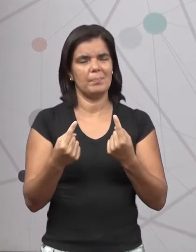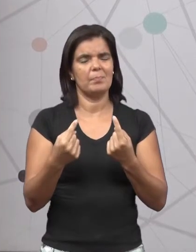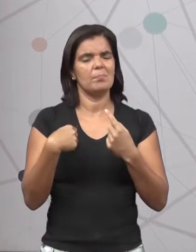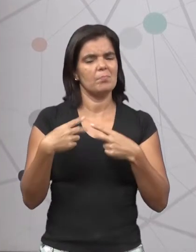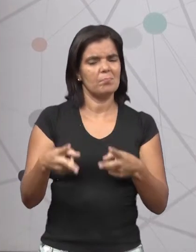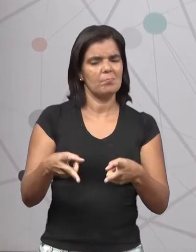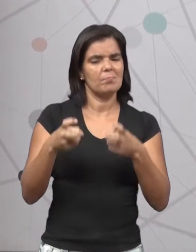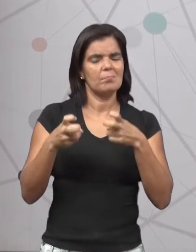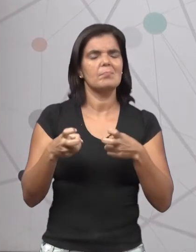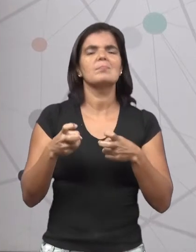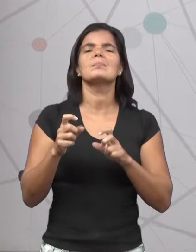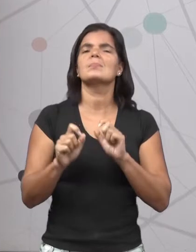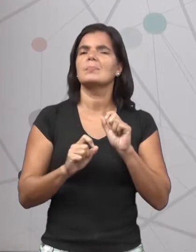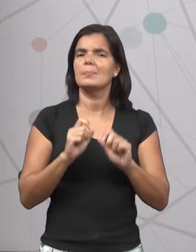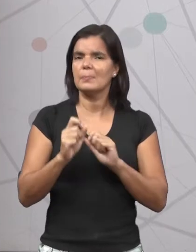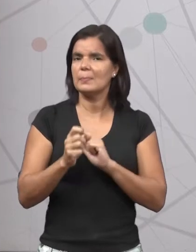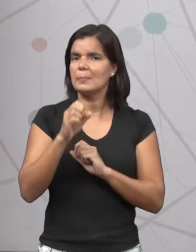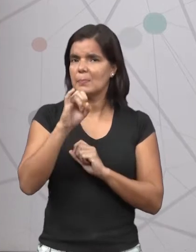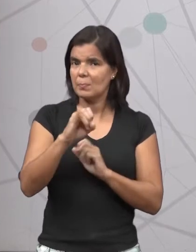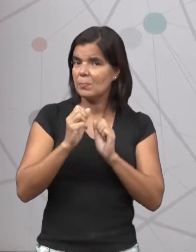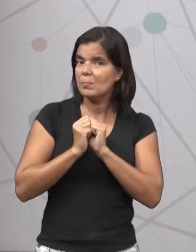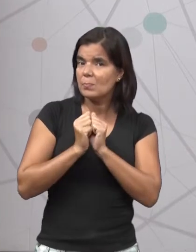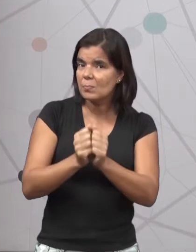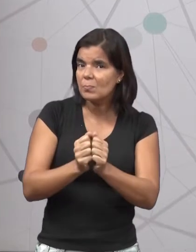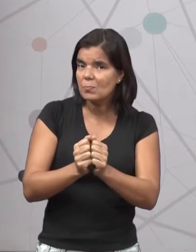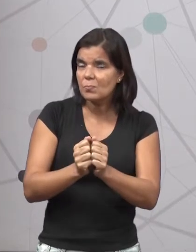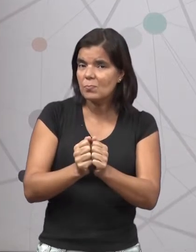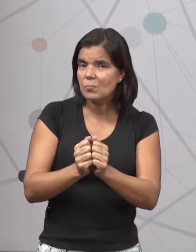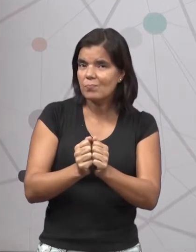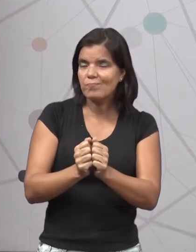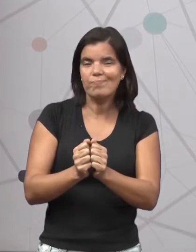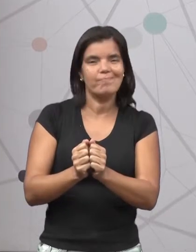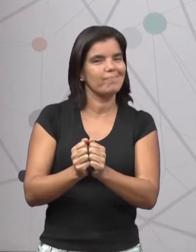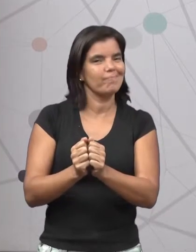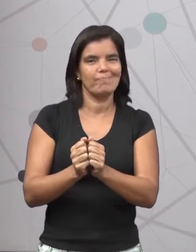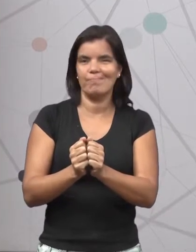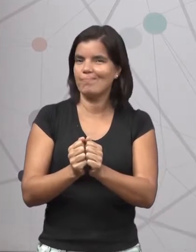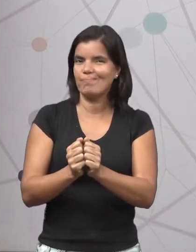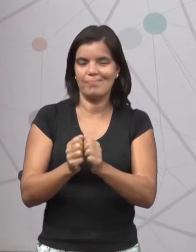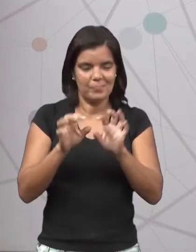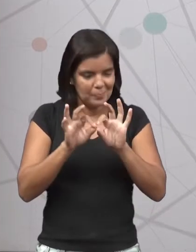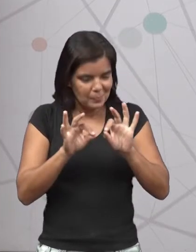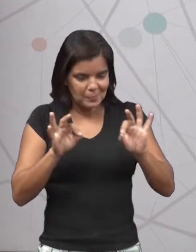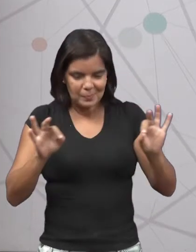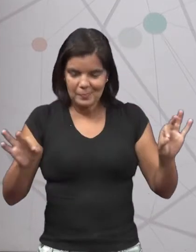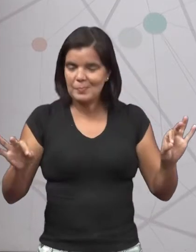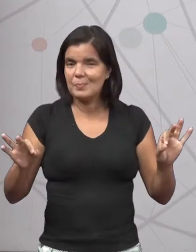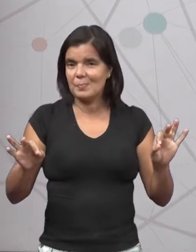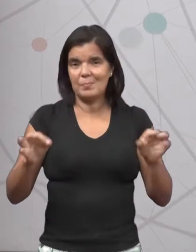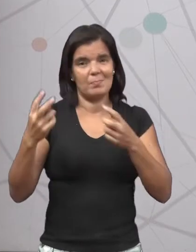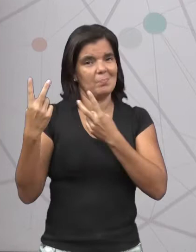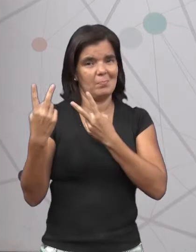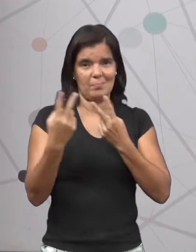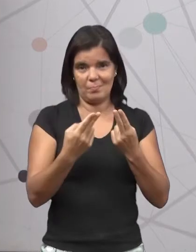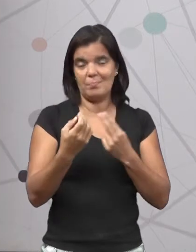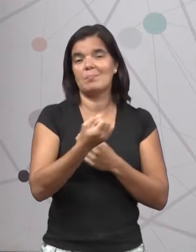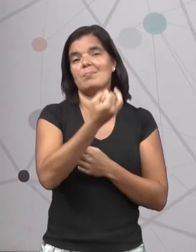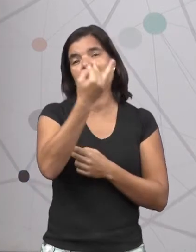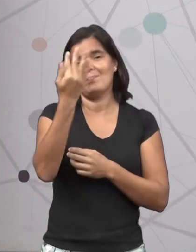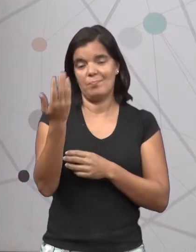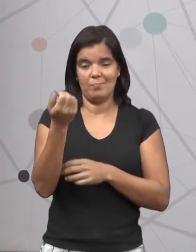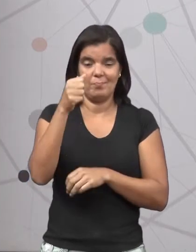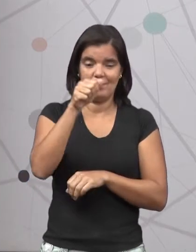elas perceberam que se fossem juntas, elas não iriam medir a mesma quantidade